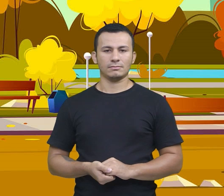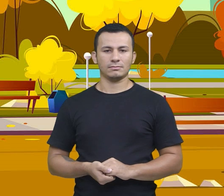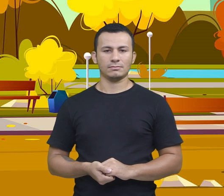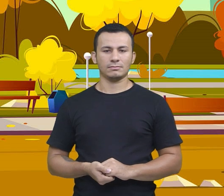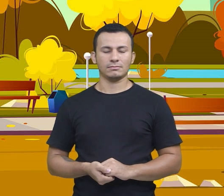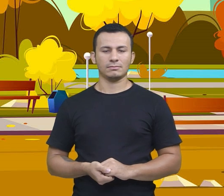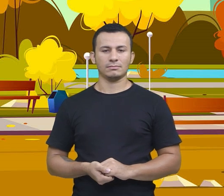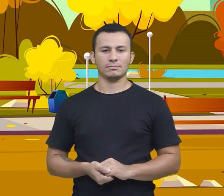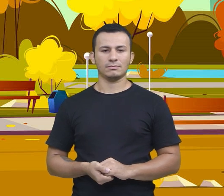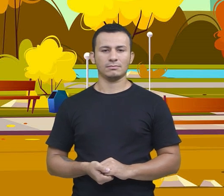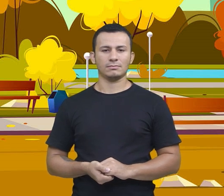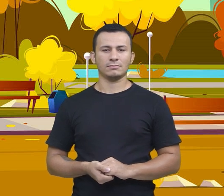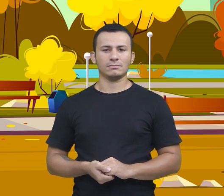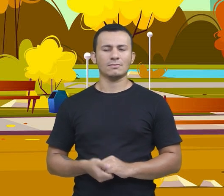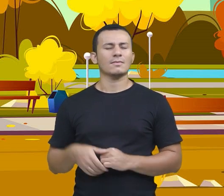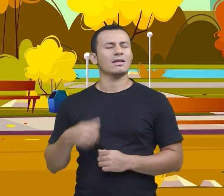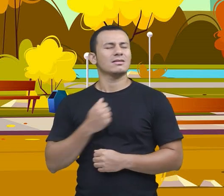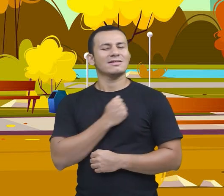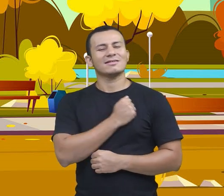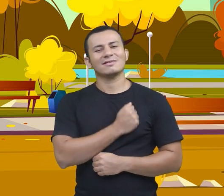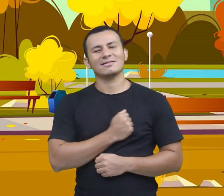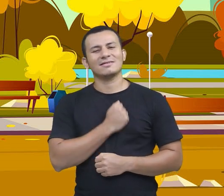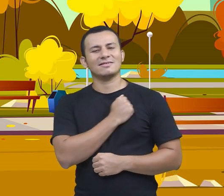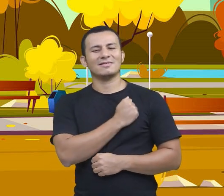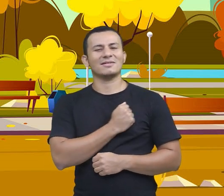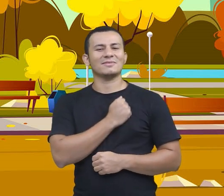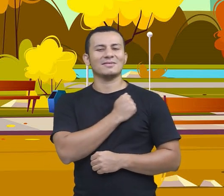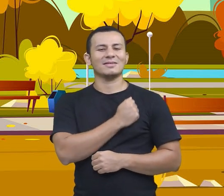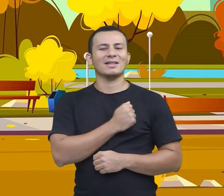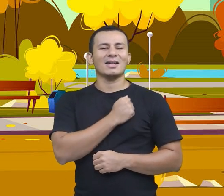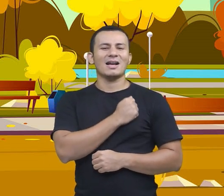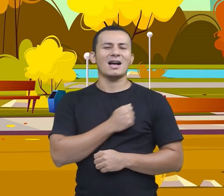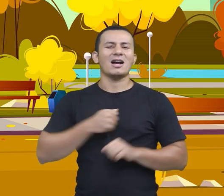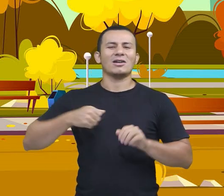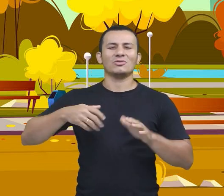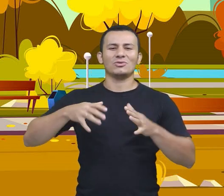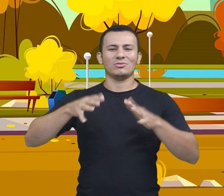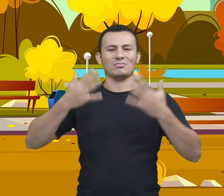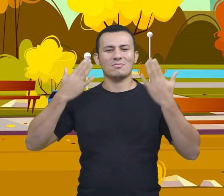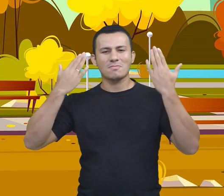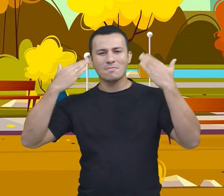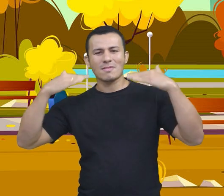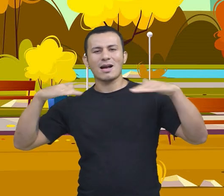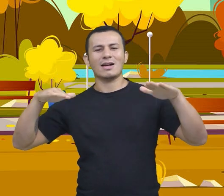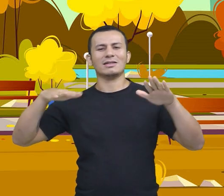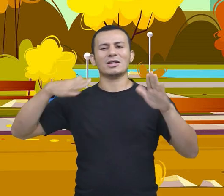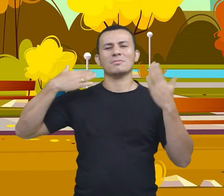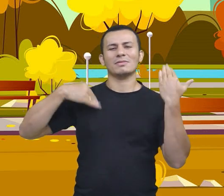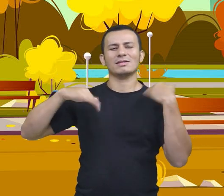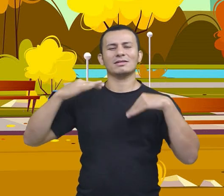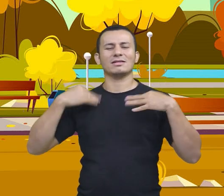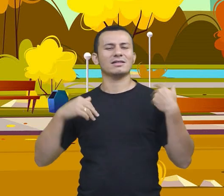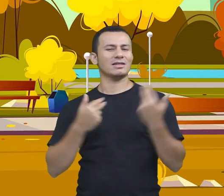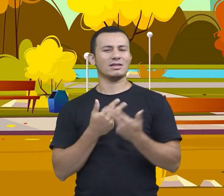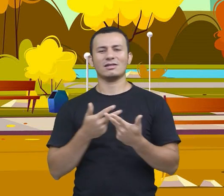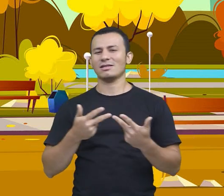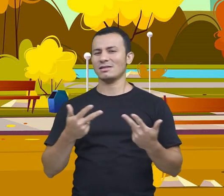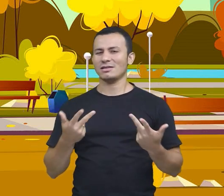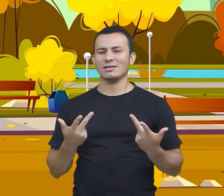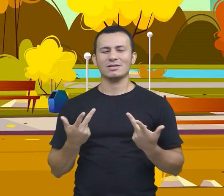Ai, que saudade que eu estou de uma praça. Vocês estão? Que